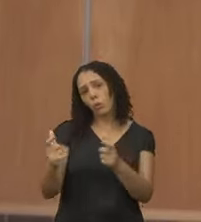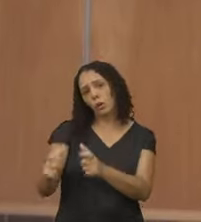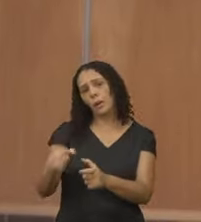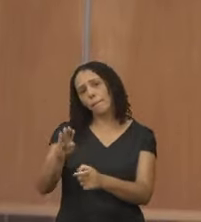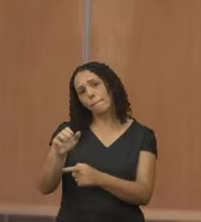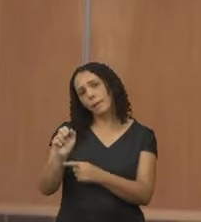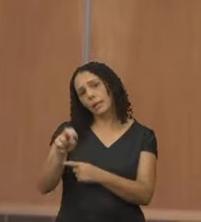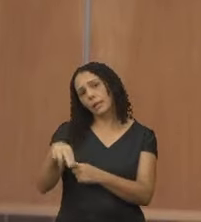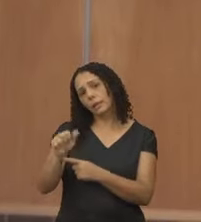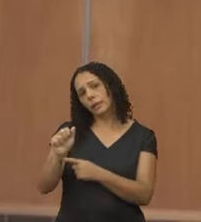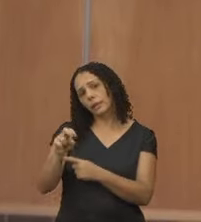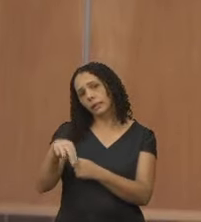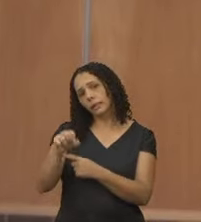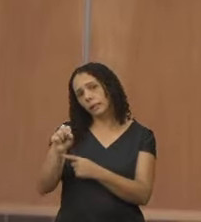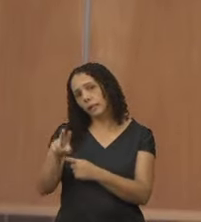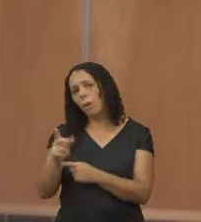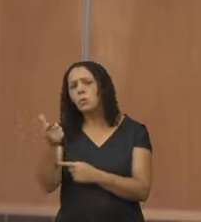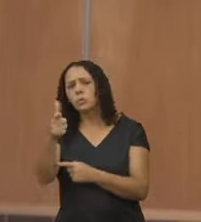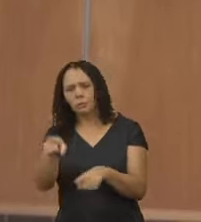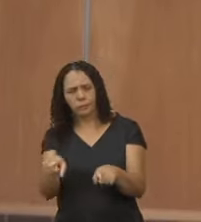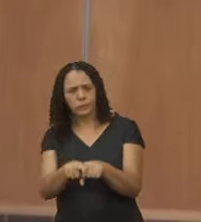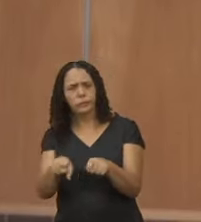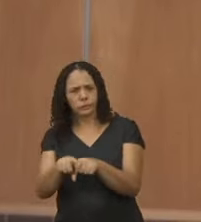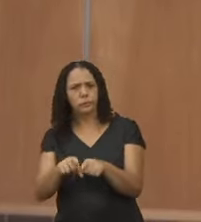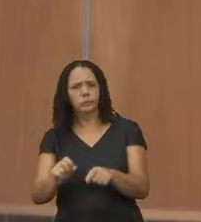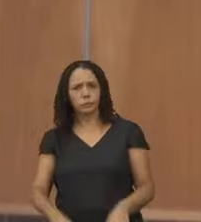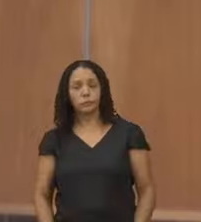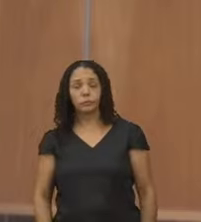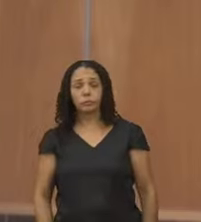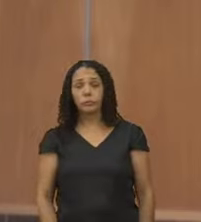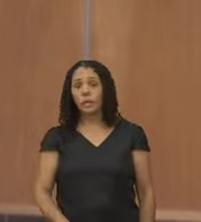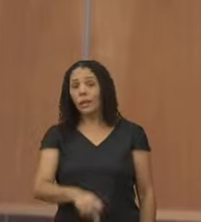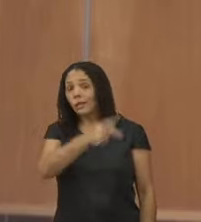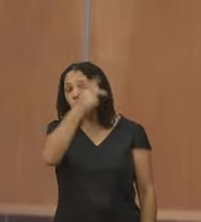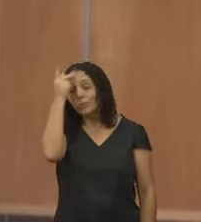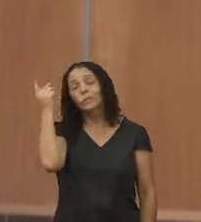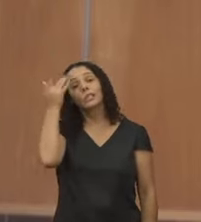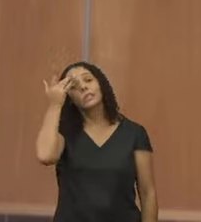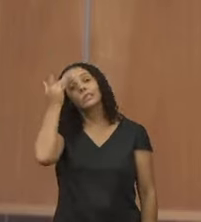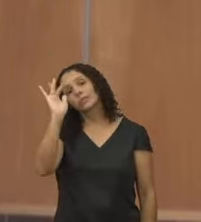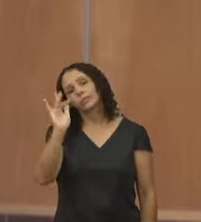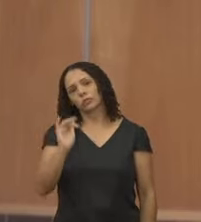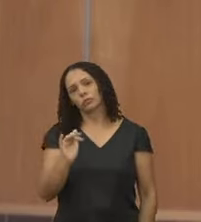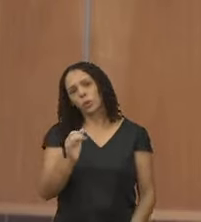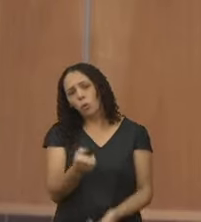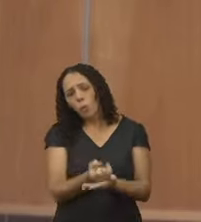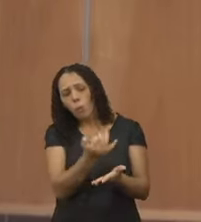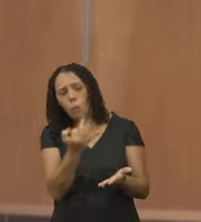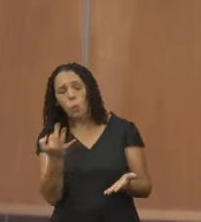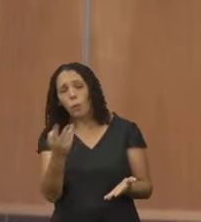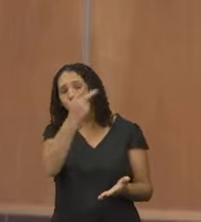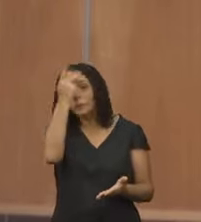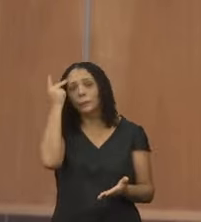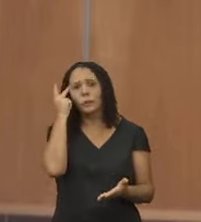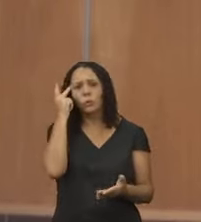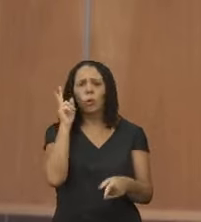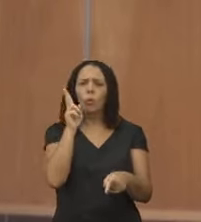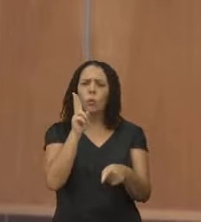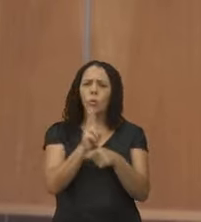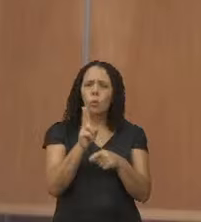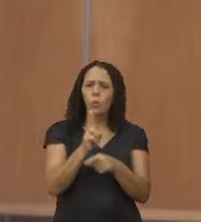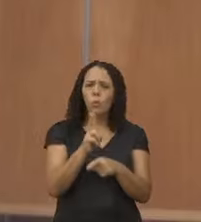gente não consegue relatar aqui, mas que ainda tem. E quem não sabe também que quantas pessoas, né, que sustentou aí a